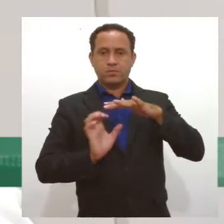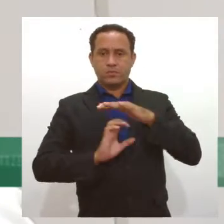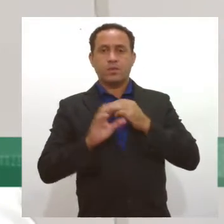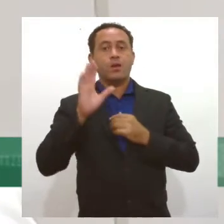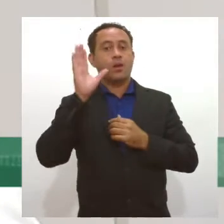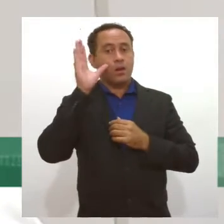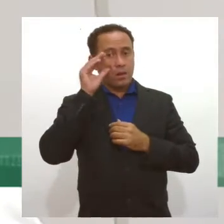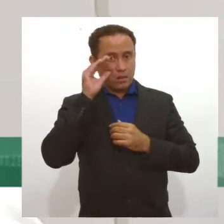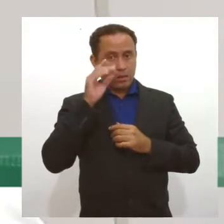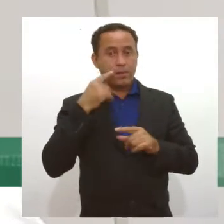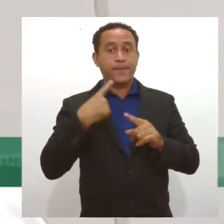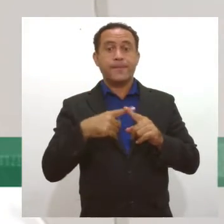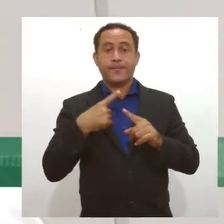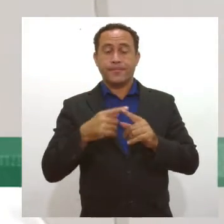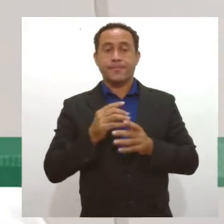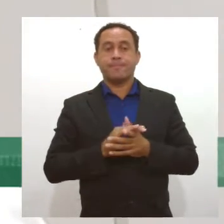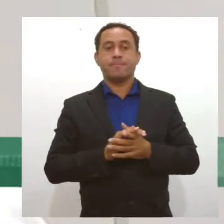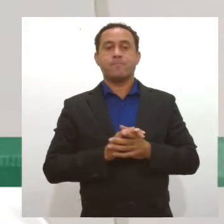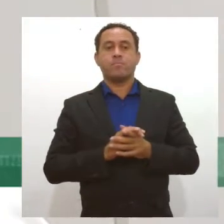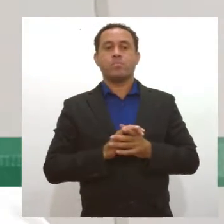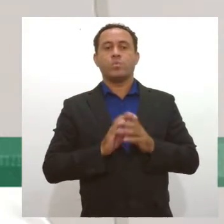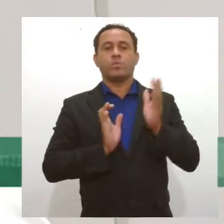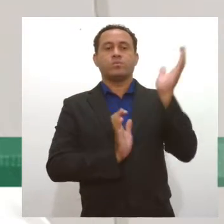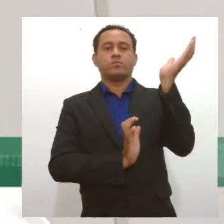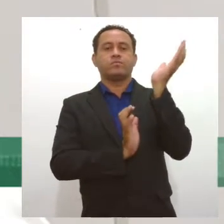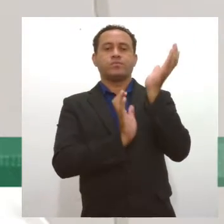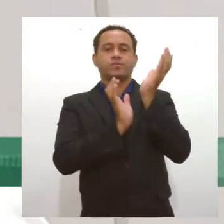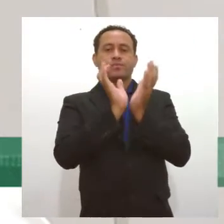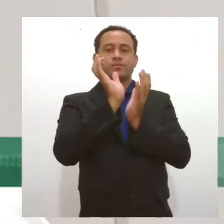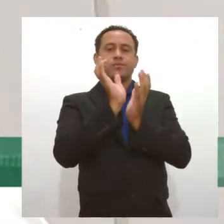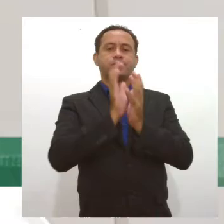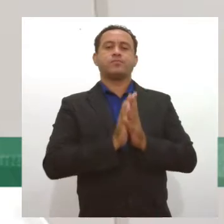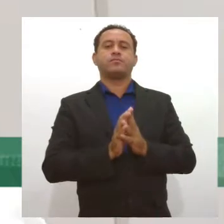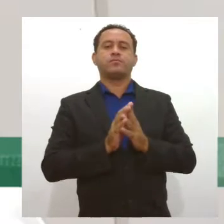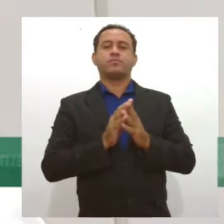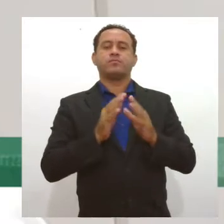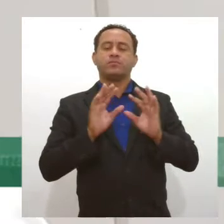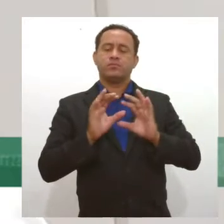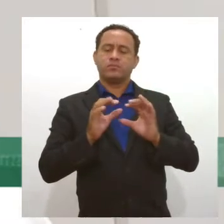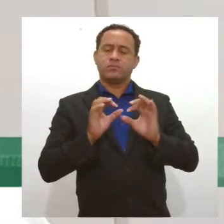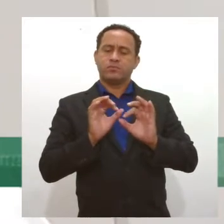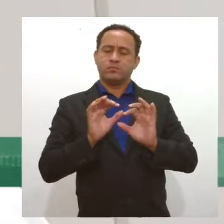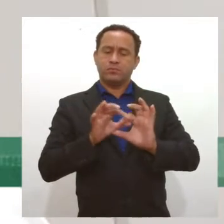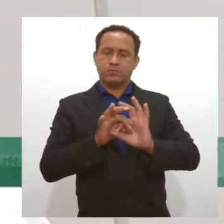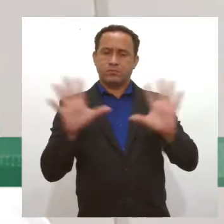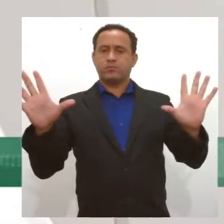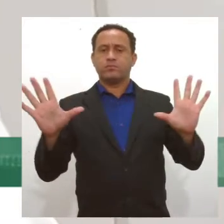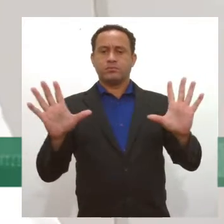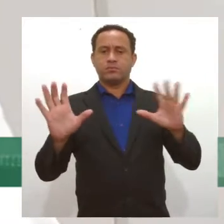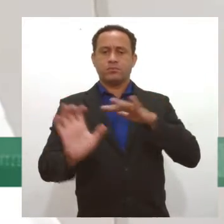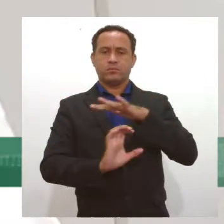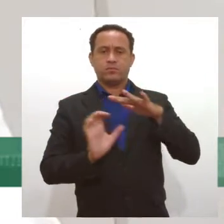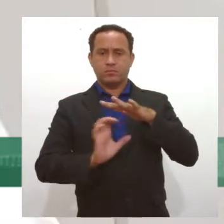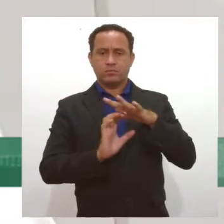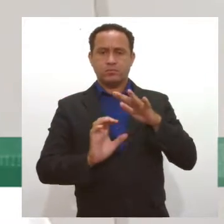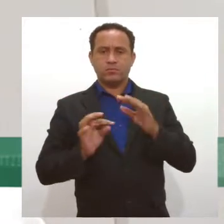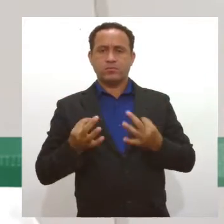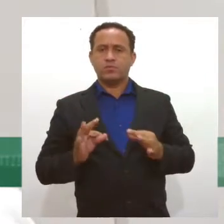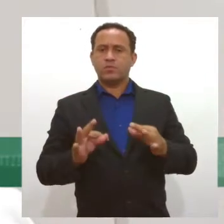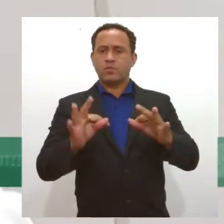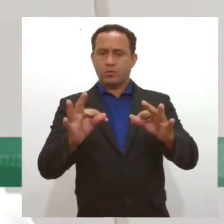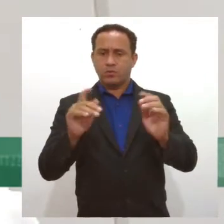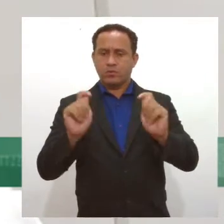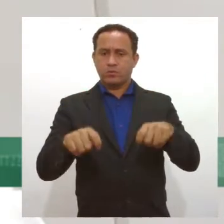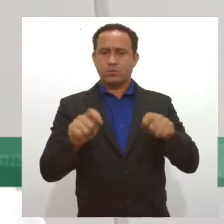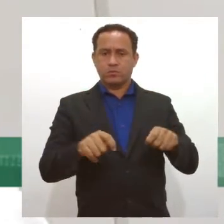né, porque vai desburocratizar a questão da abertura dessas empresas, né, de tecnologia, né, e